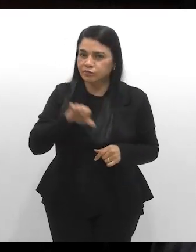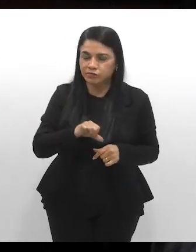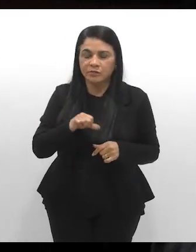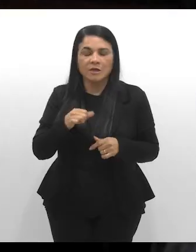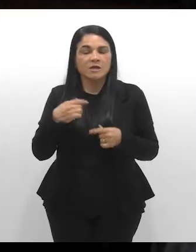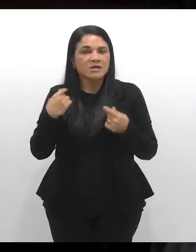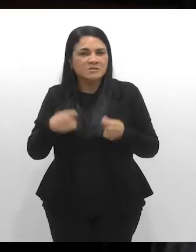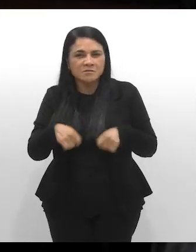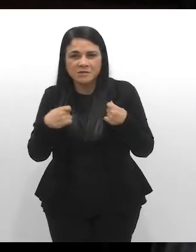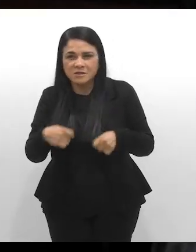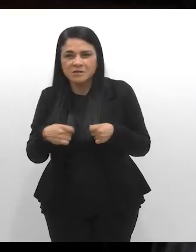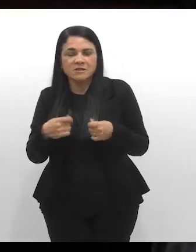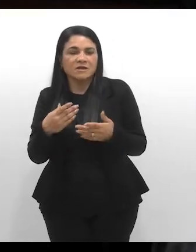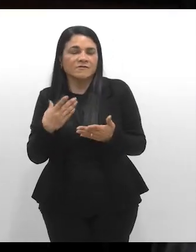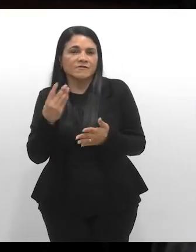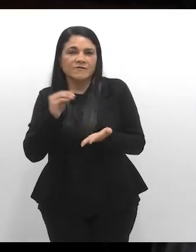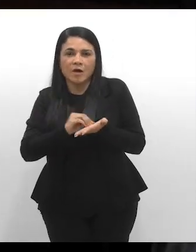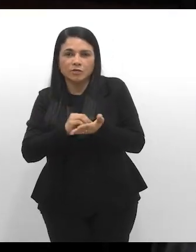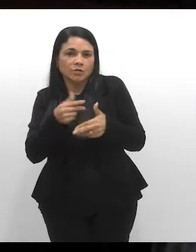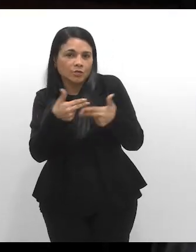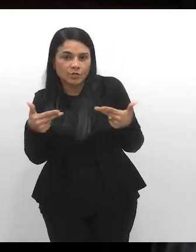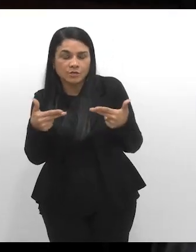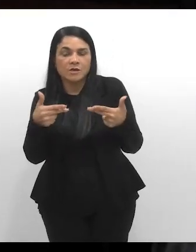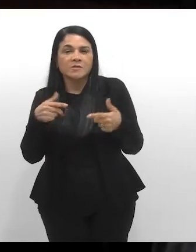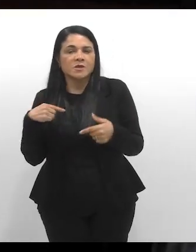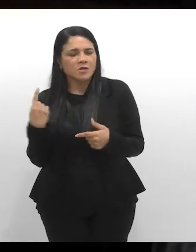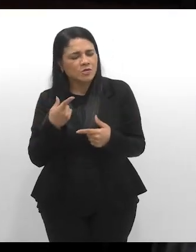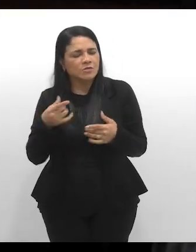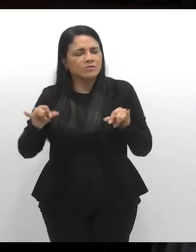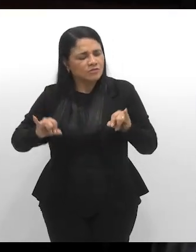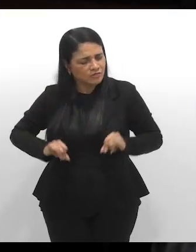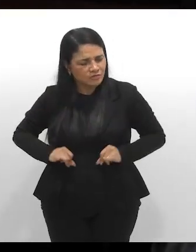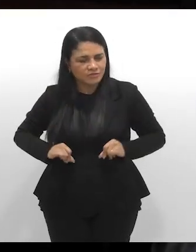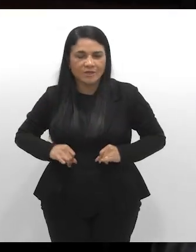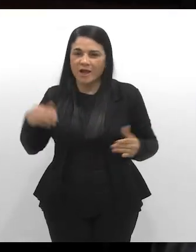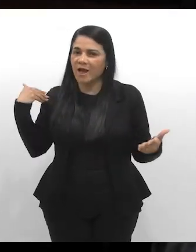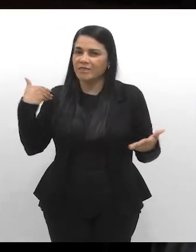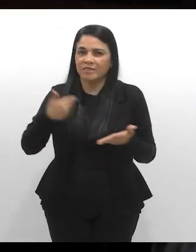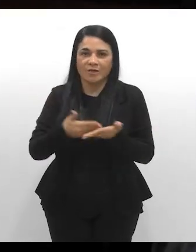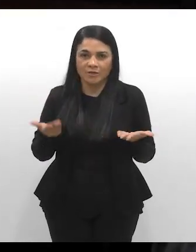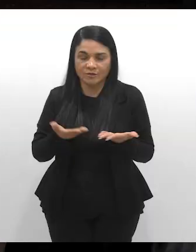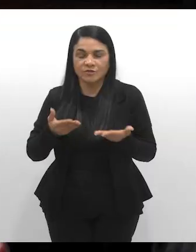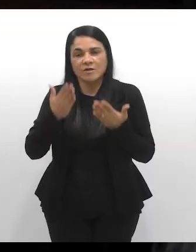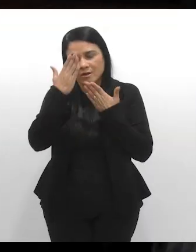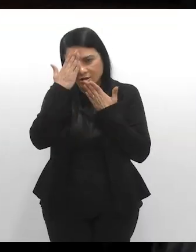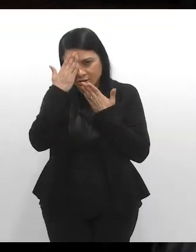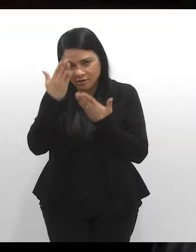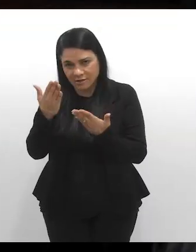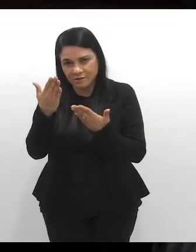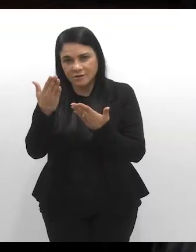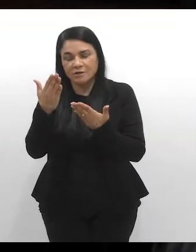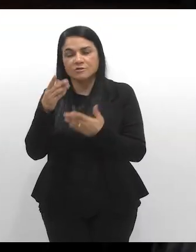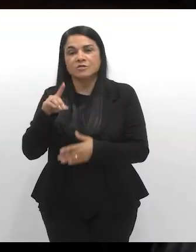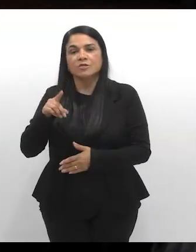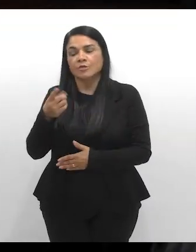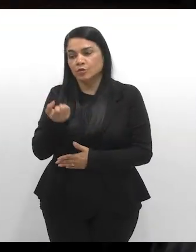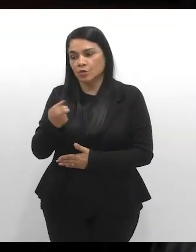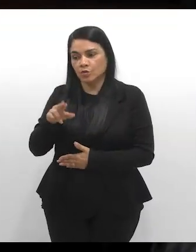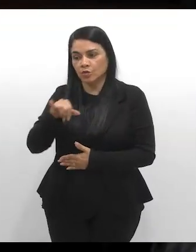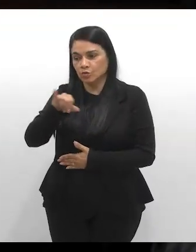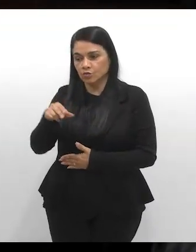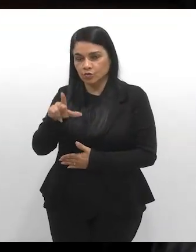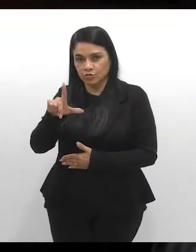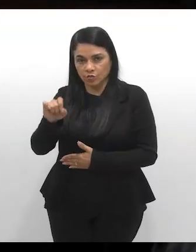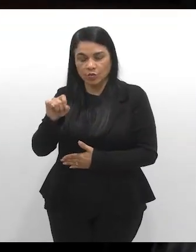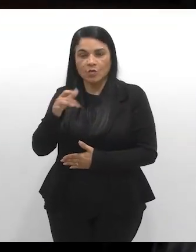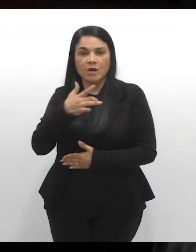saúde, necessidade. Então, para a gente é muito doloroso até agora. Agradeço, como o doutor Júlio